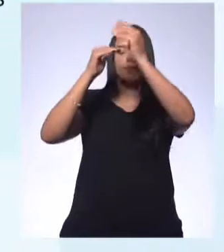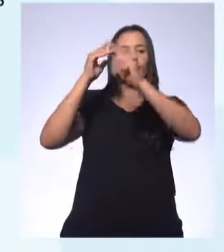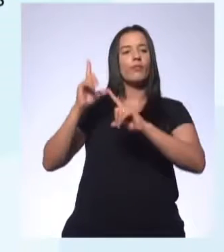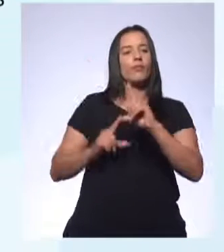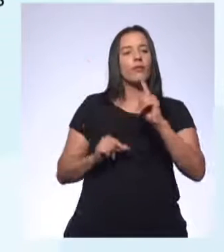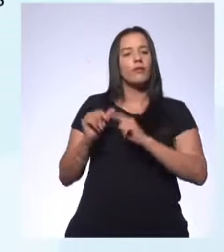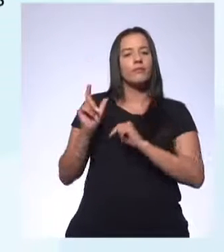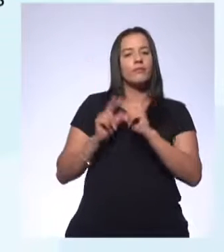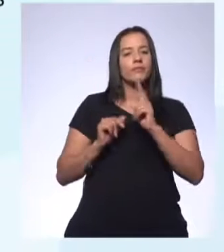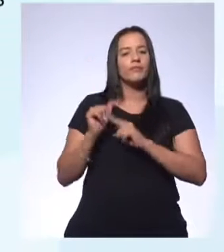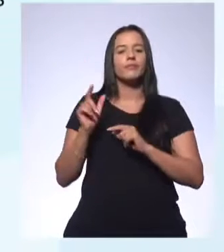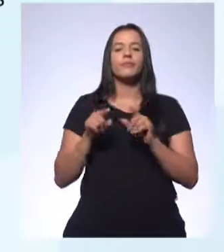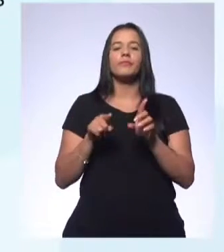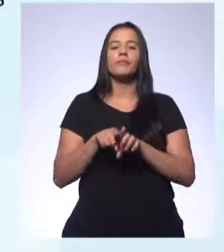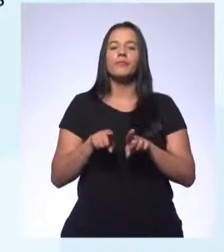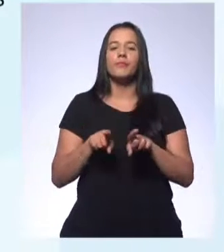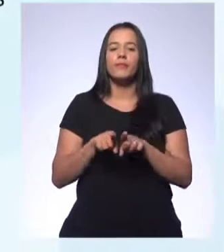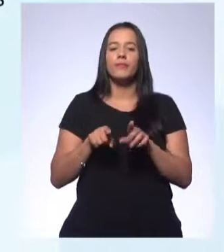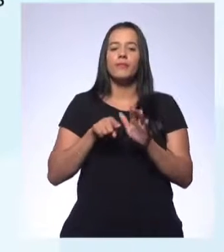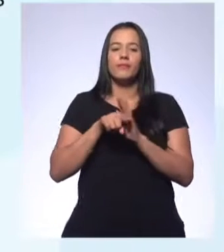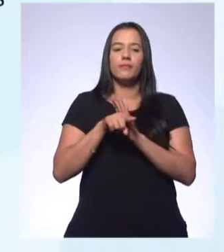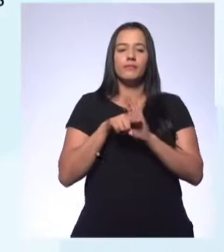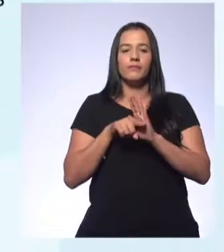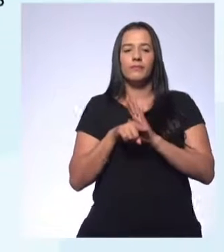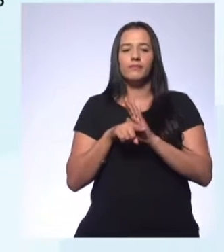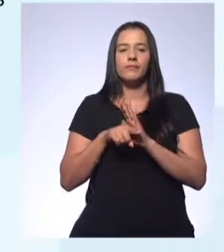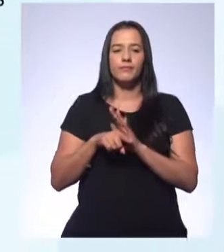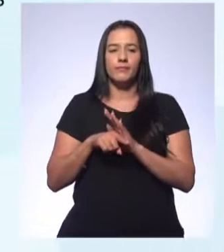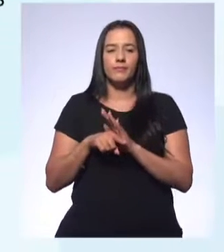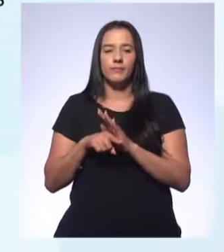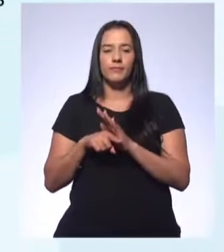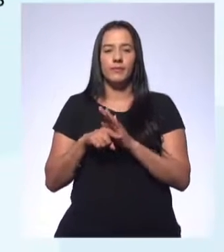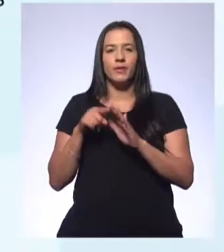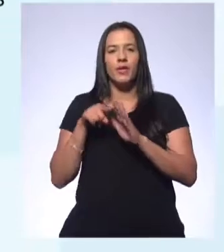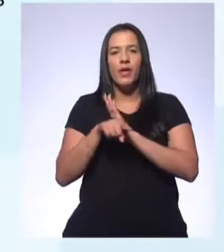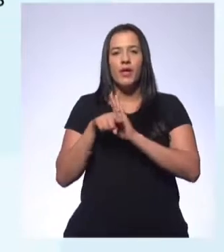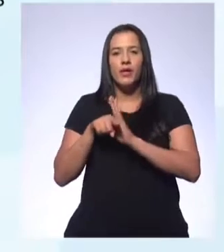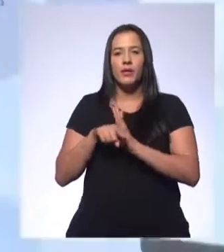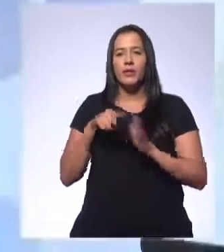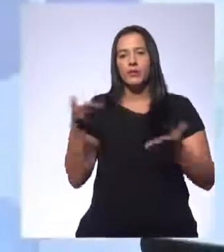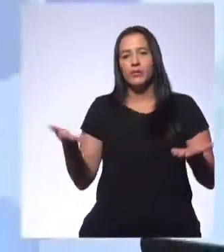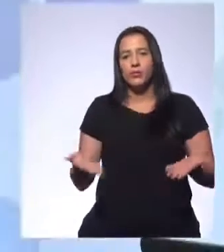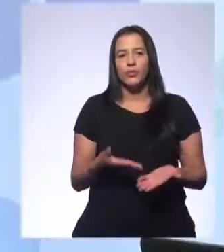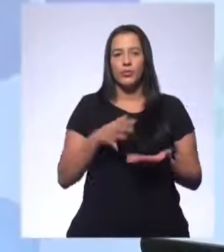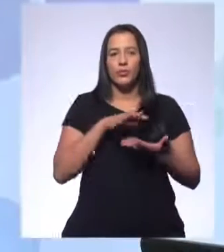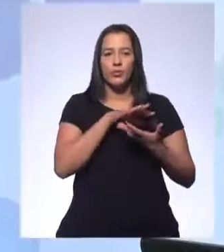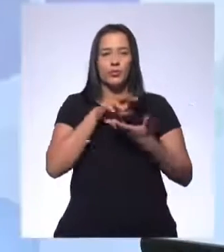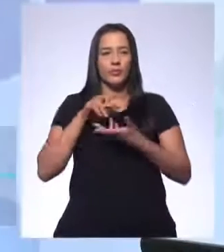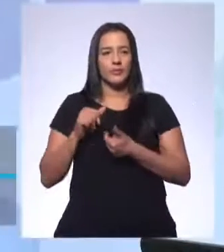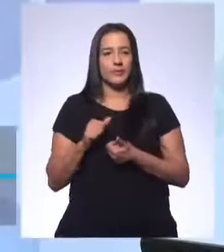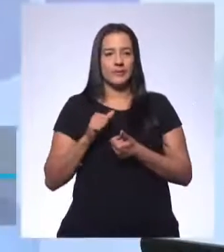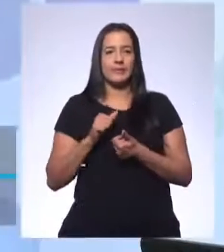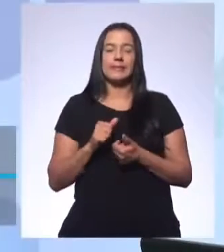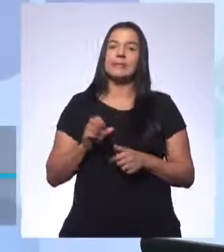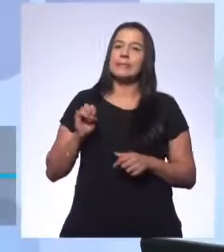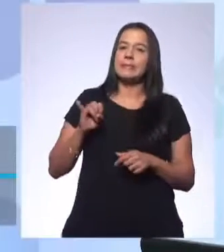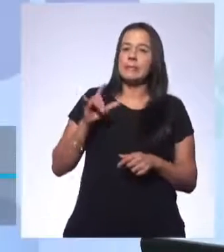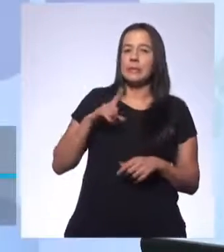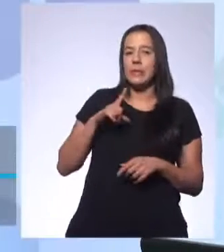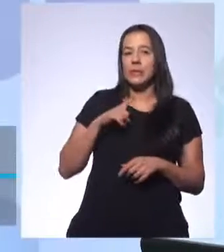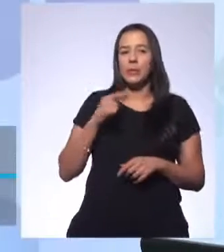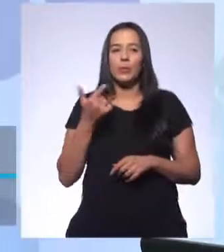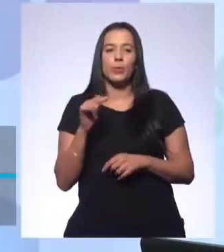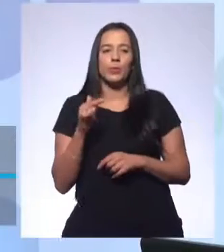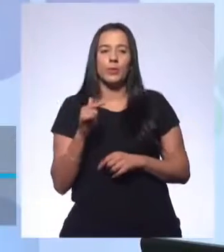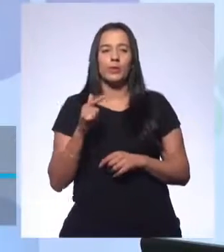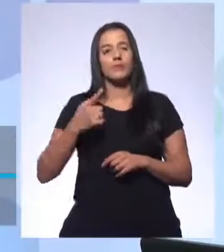e analisar possíveis efeitos ali desse processo em nosso planeta. Será que tem alguma coisa a ver? Será que não tem e tudo mais? A gente